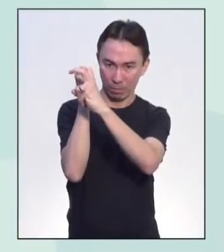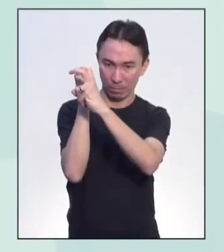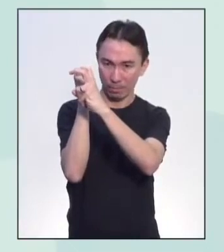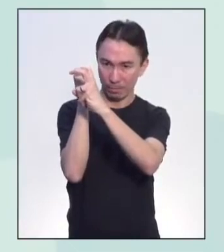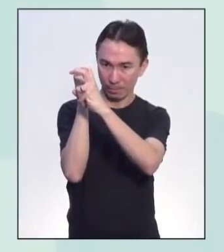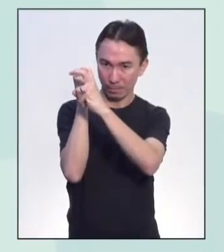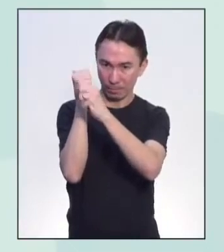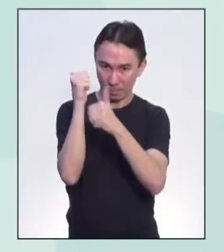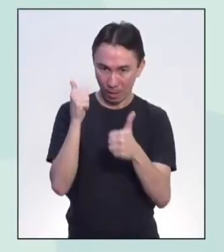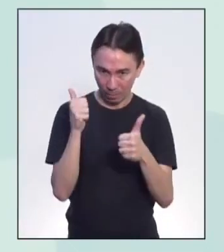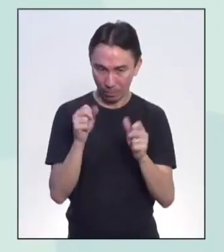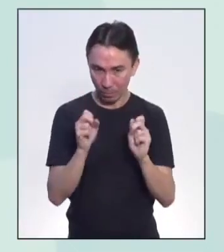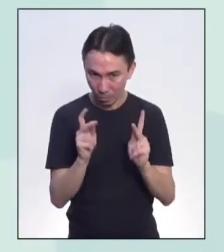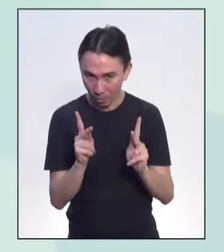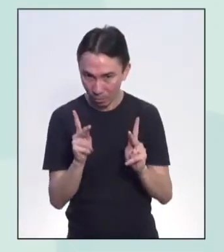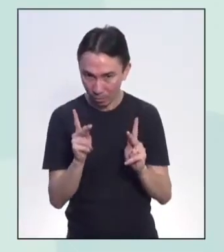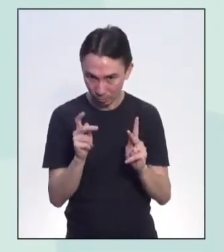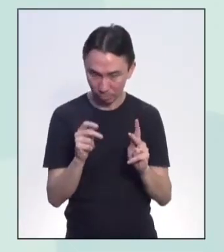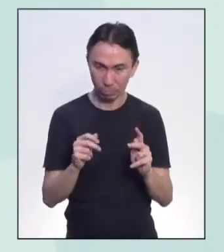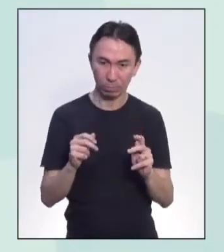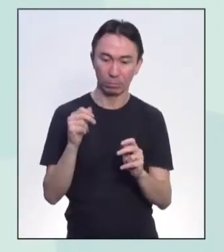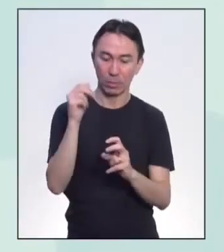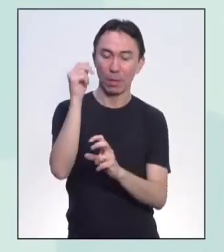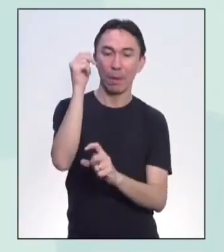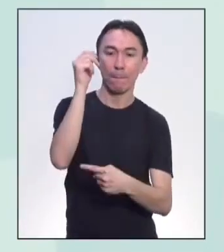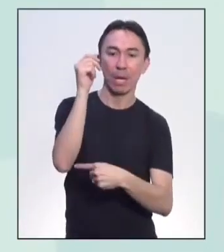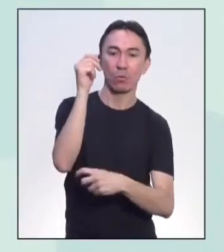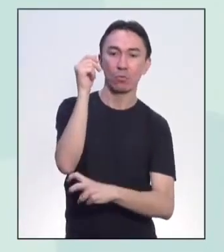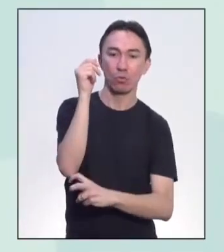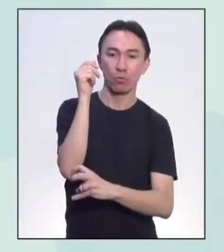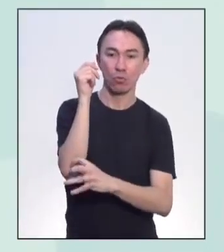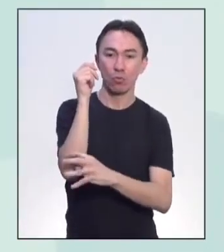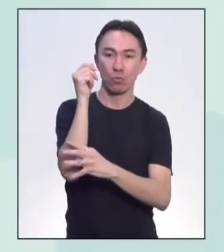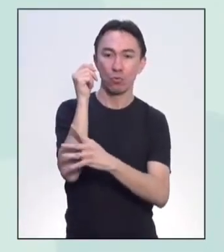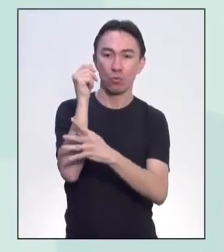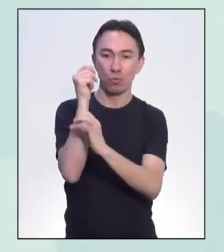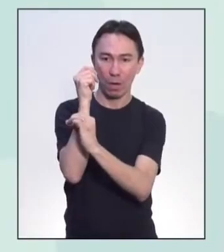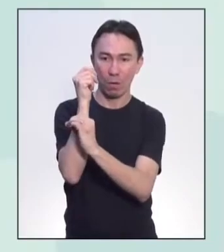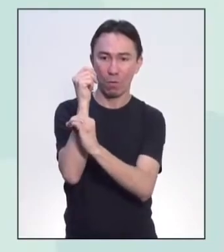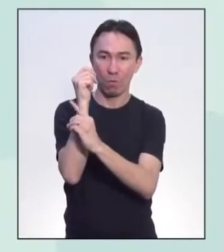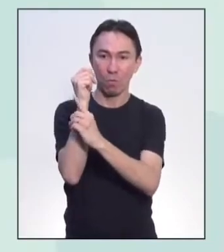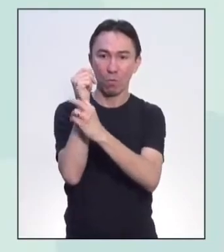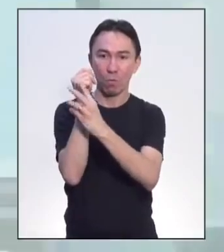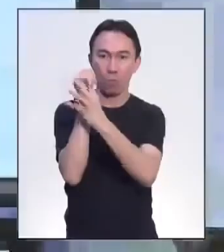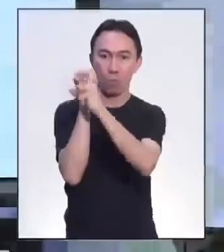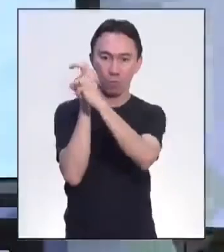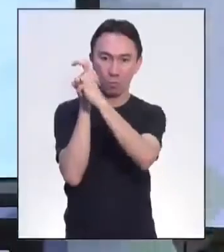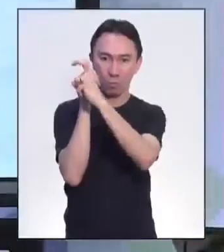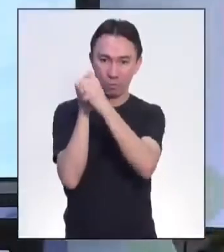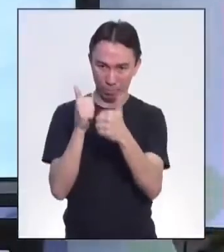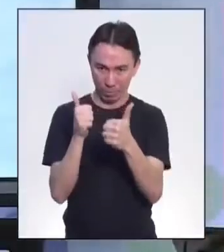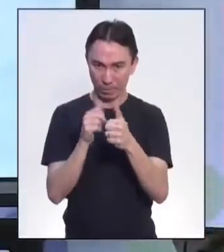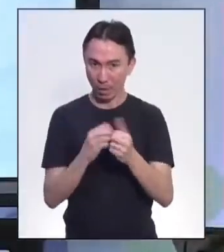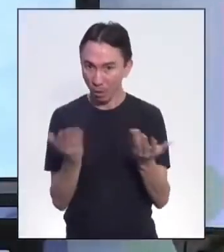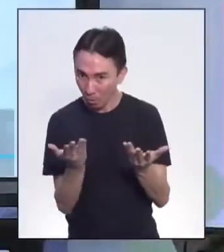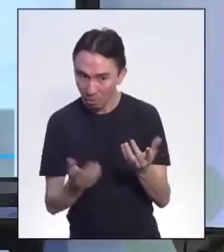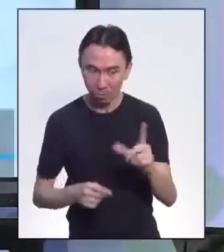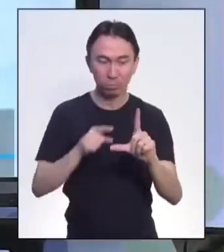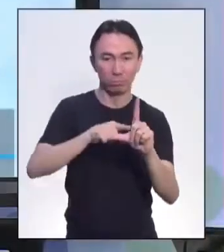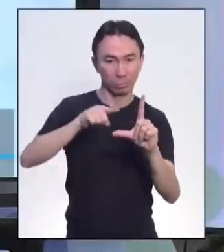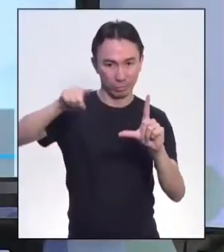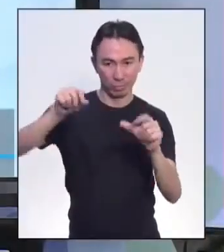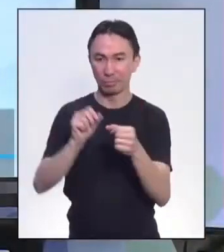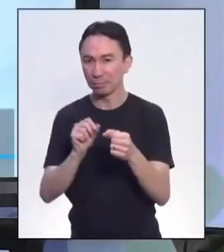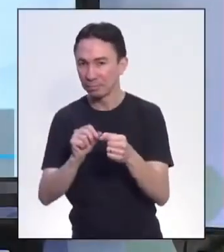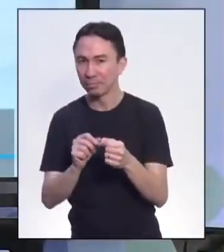3, 4 e 5. 5 unidades para baixo, 5 unidades para cima. Então, a partir de agora, vocês vão construir o gráfico. Professora Inês, quanto